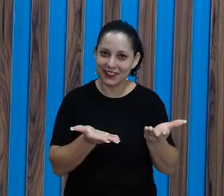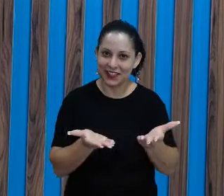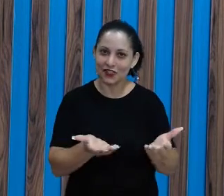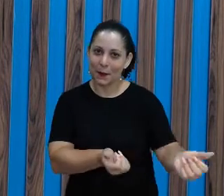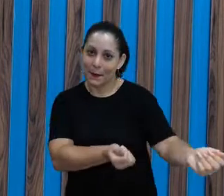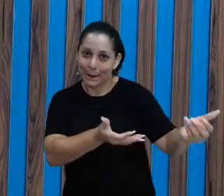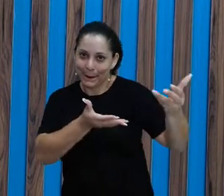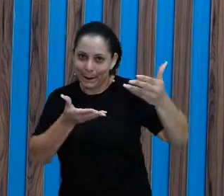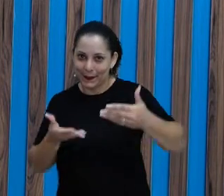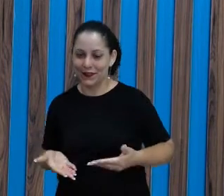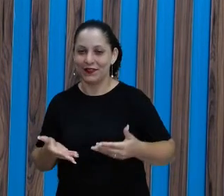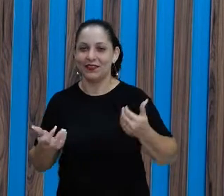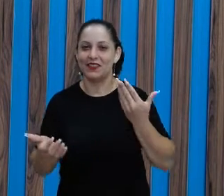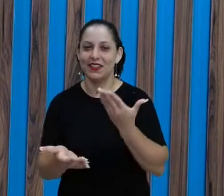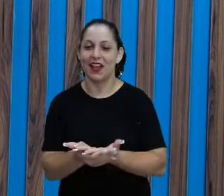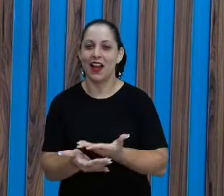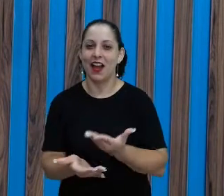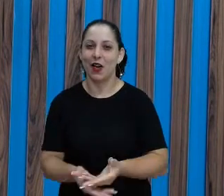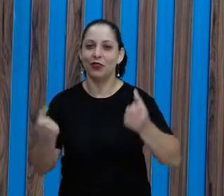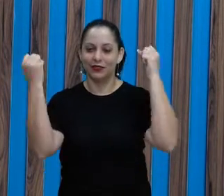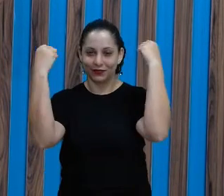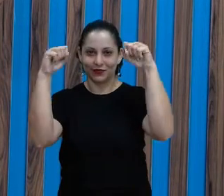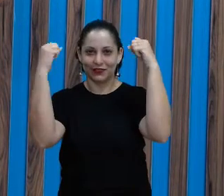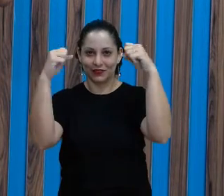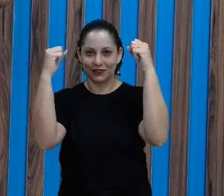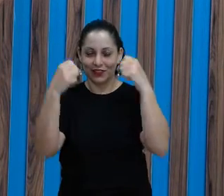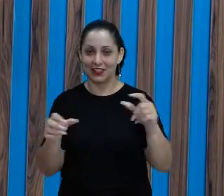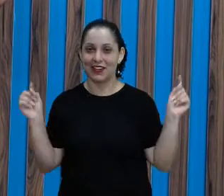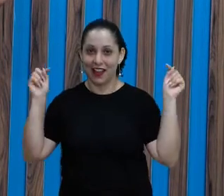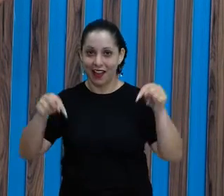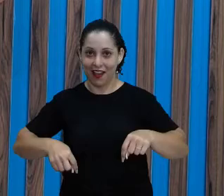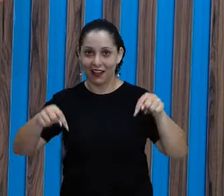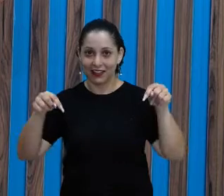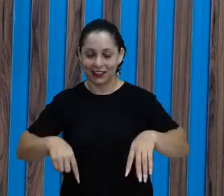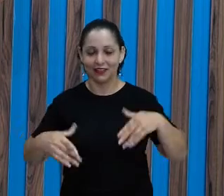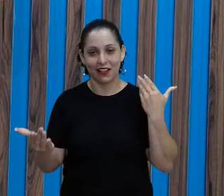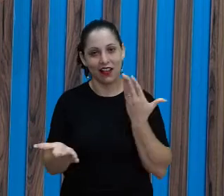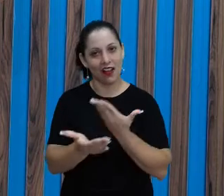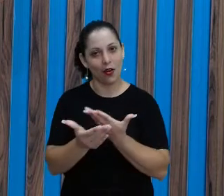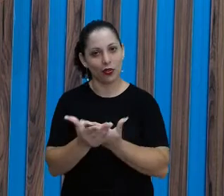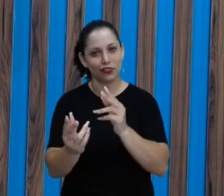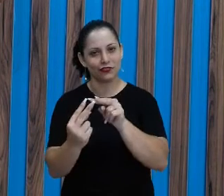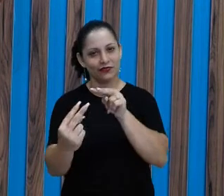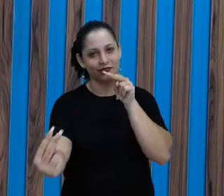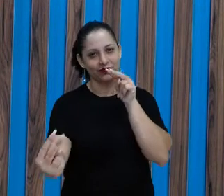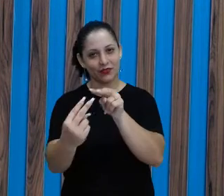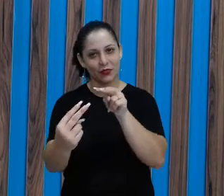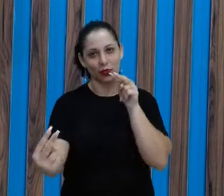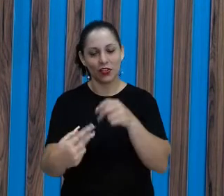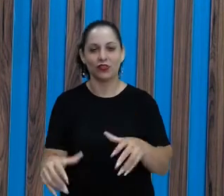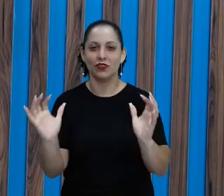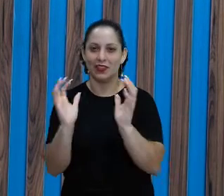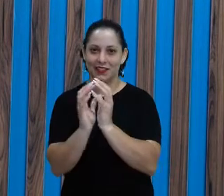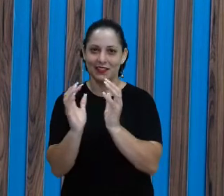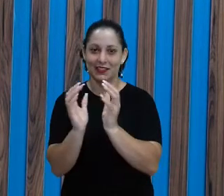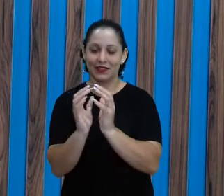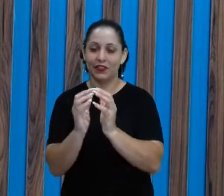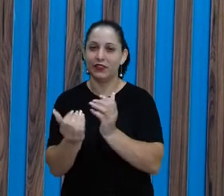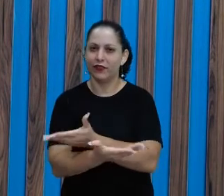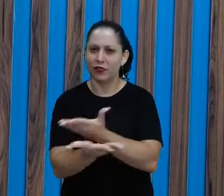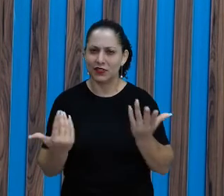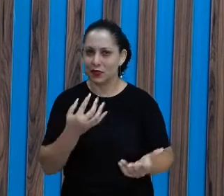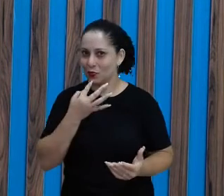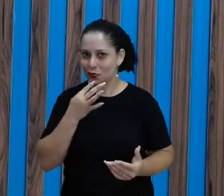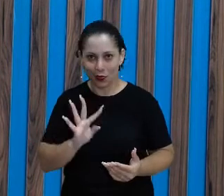e bem-vindas a mais uma aula de Educação Física aqui na Escola Municipal para Aulas Digitais do Recife. Se você ainda